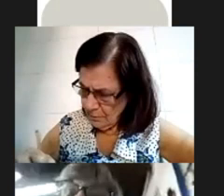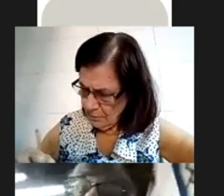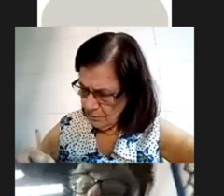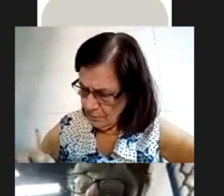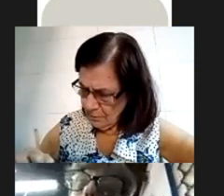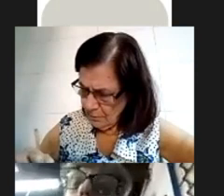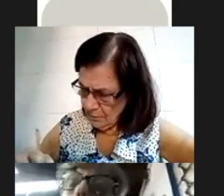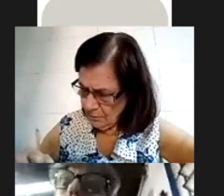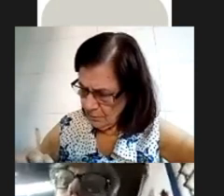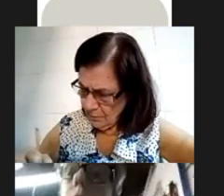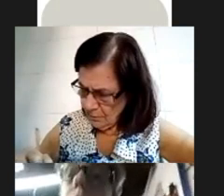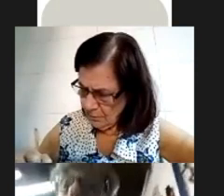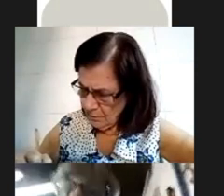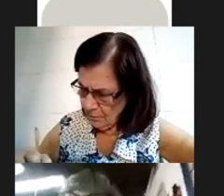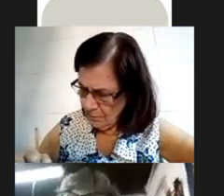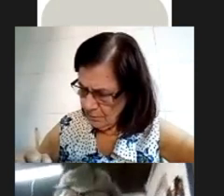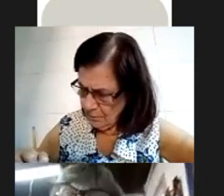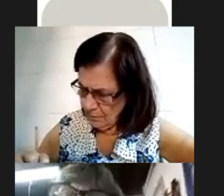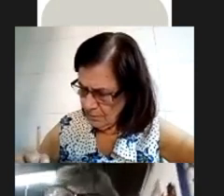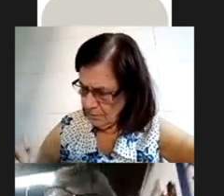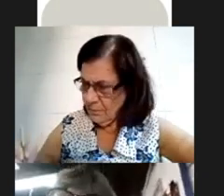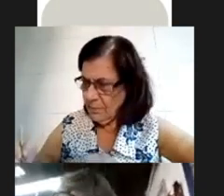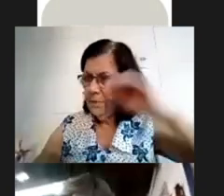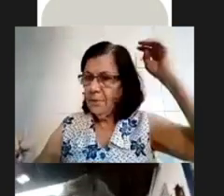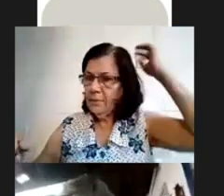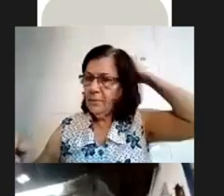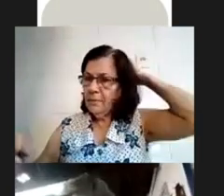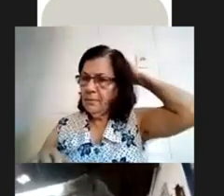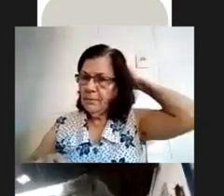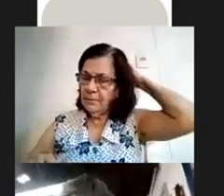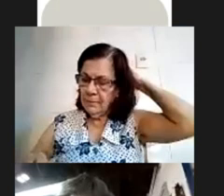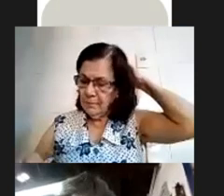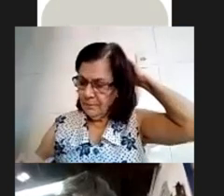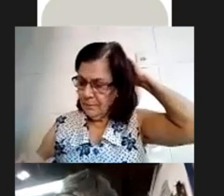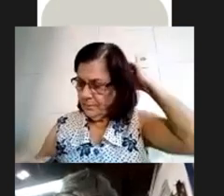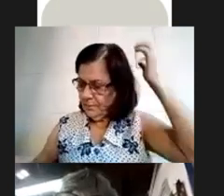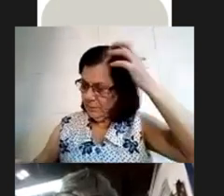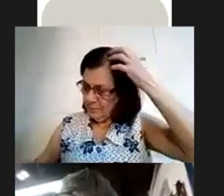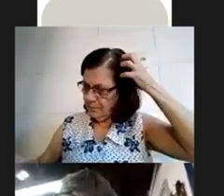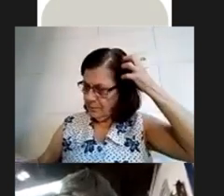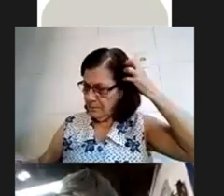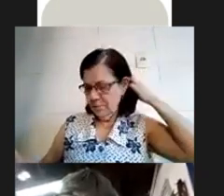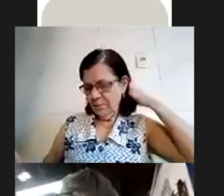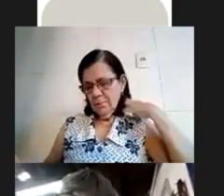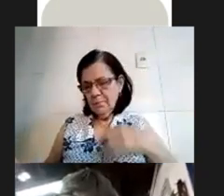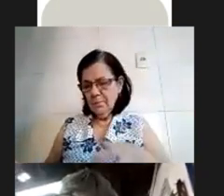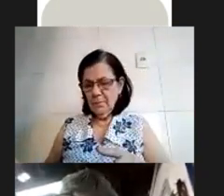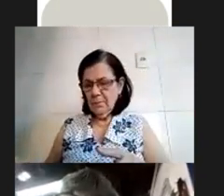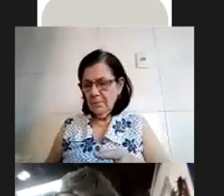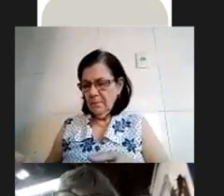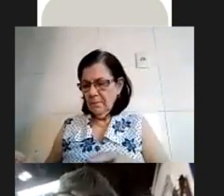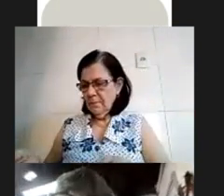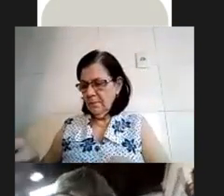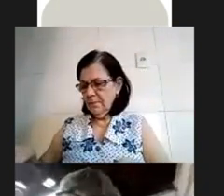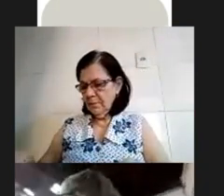minha irmã tem problema de depressão pós-parto já há muitos anos, e uhum. fibromialgia também, e eu conversando com ela, e ela